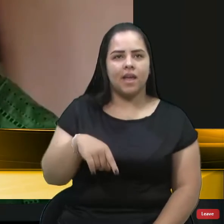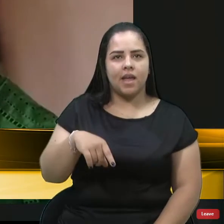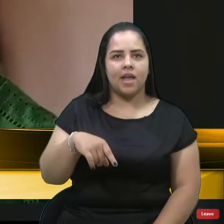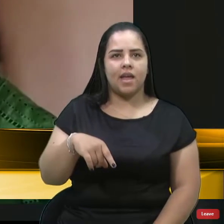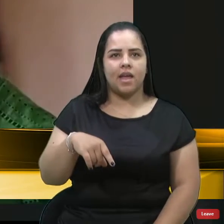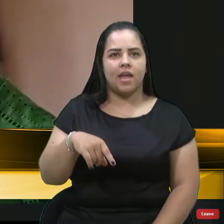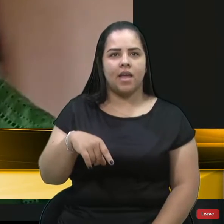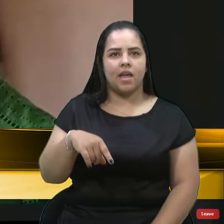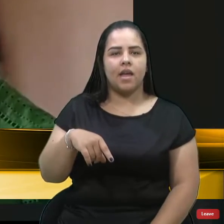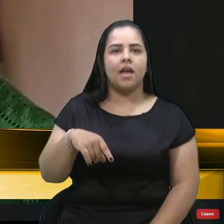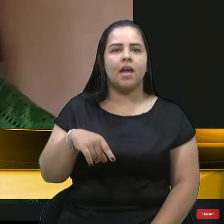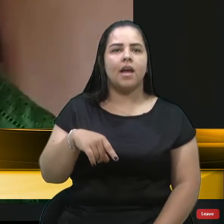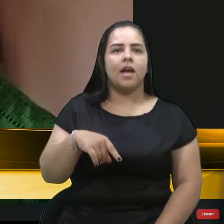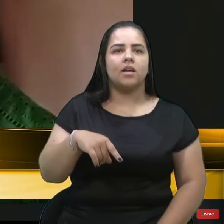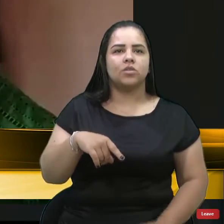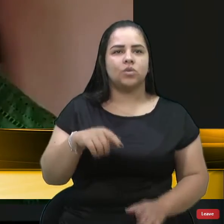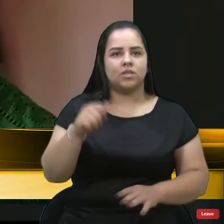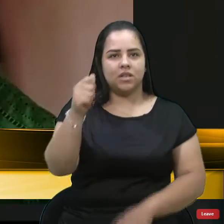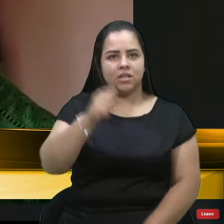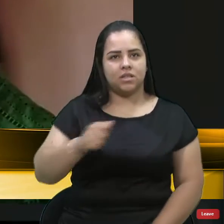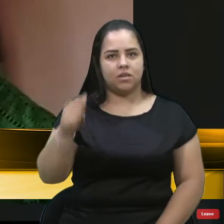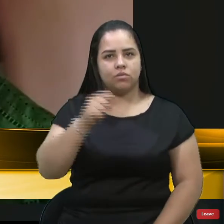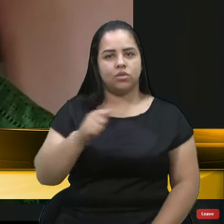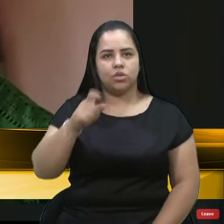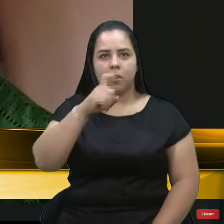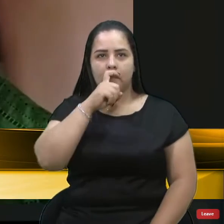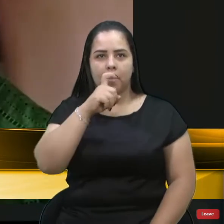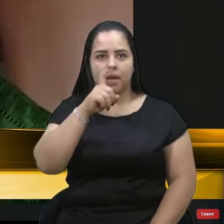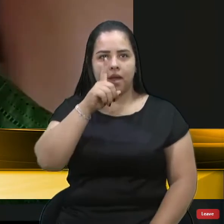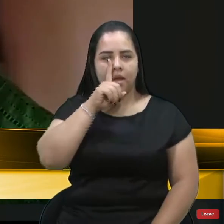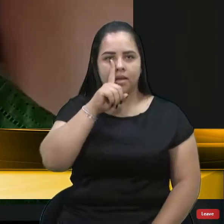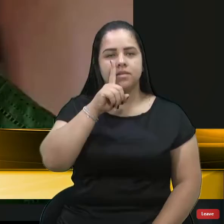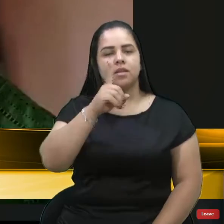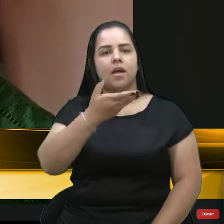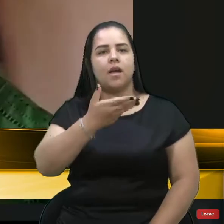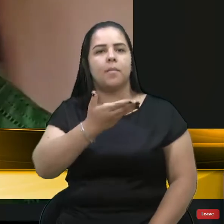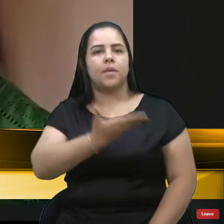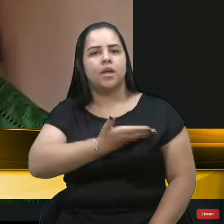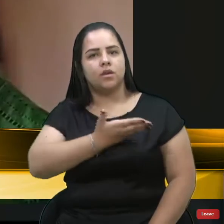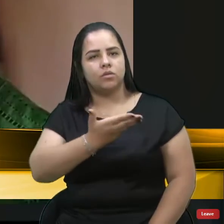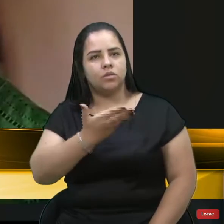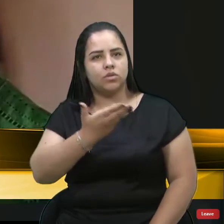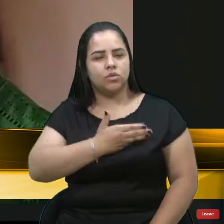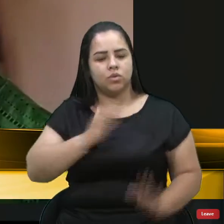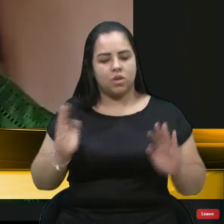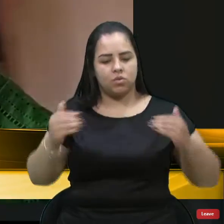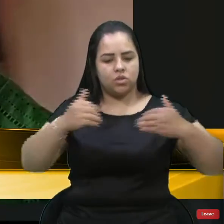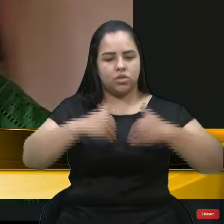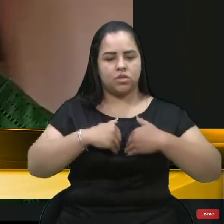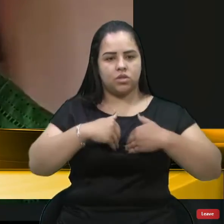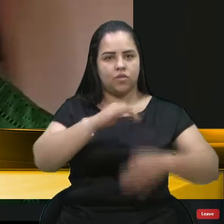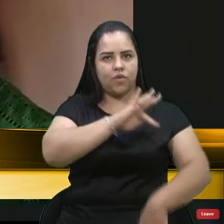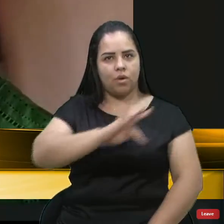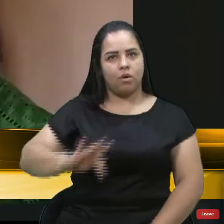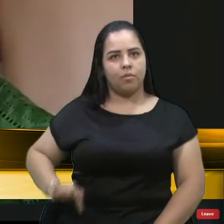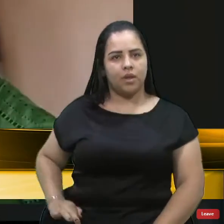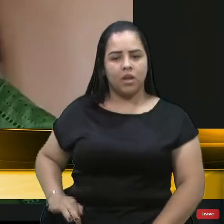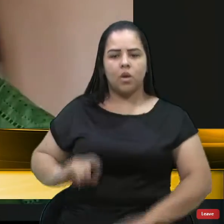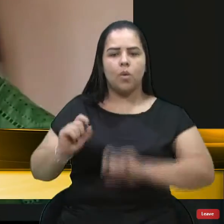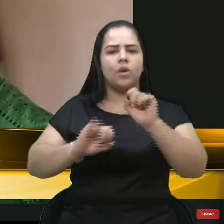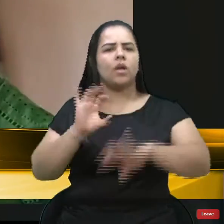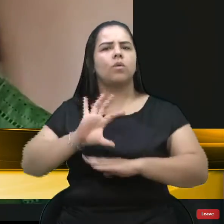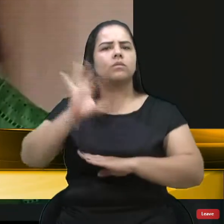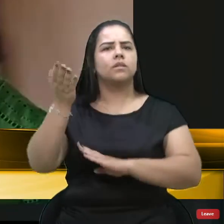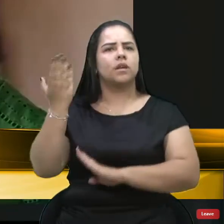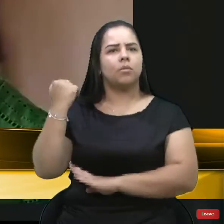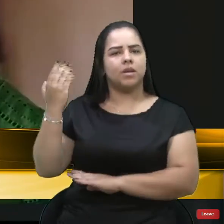Autistas de Farroupilha. O que acontecia naquela época, né? Pais e mães de Caxias do Sul levavam seus filhos para atendimento